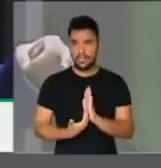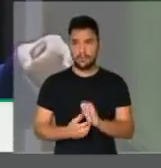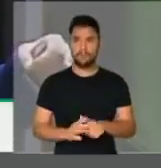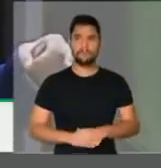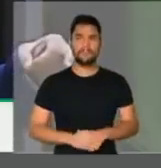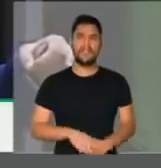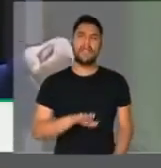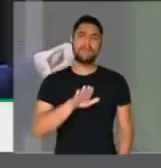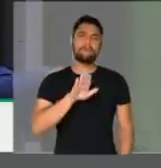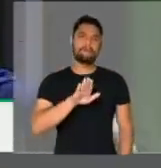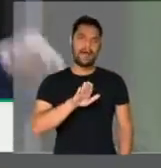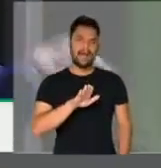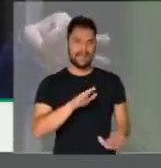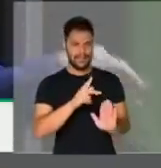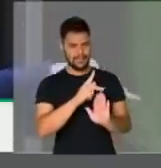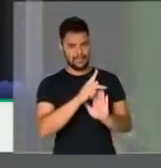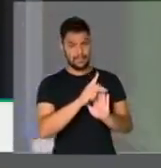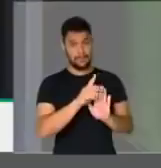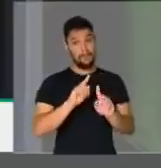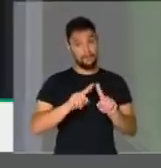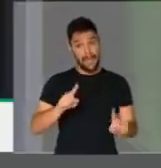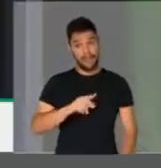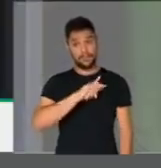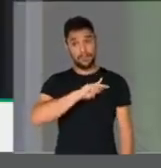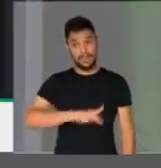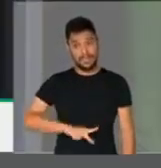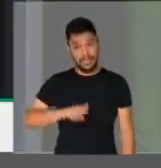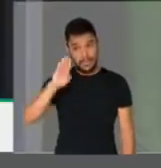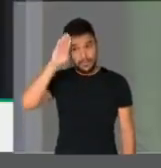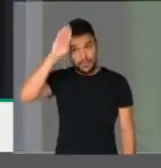mesmo Jair Bolsonaro